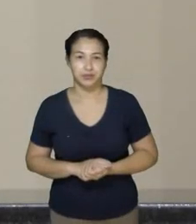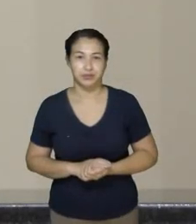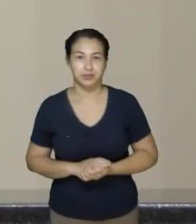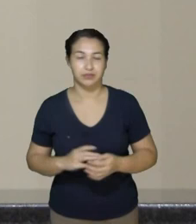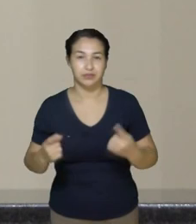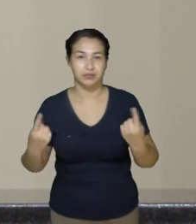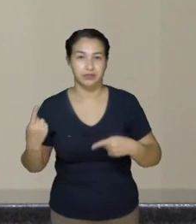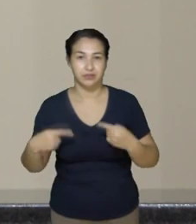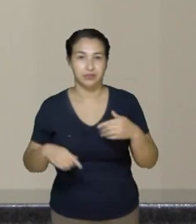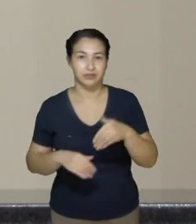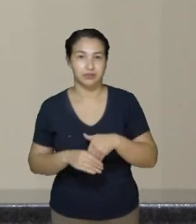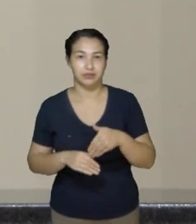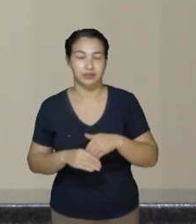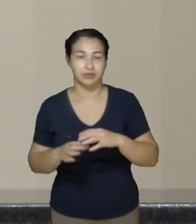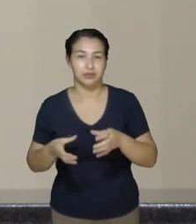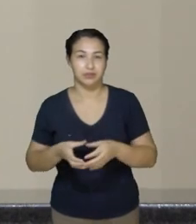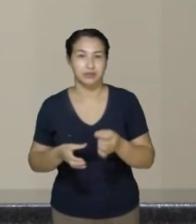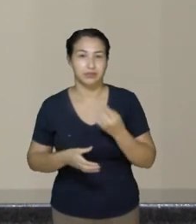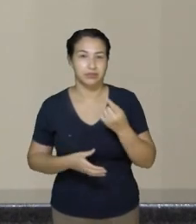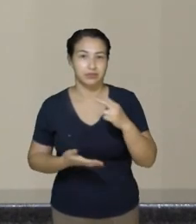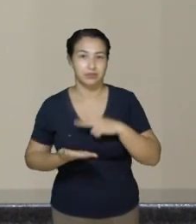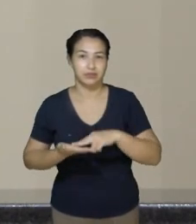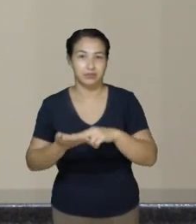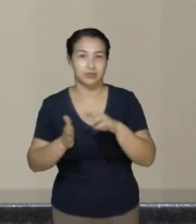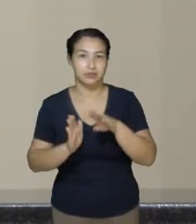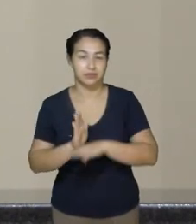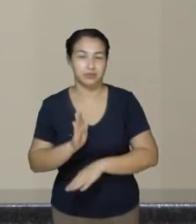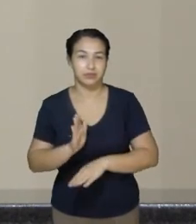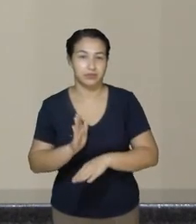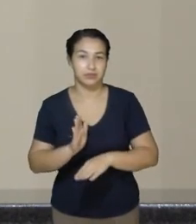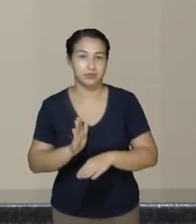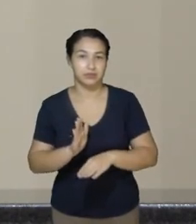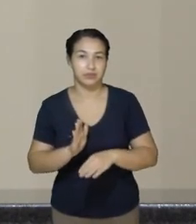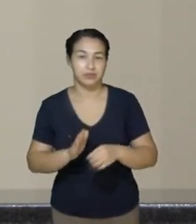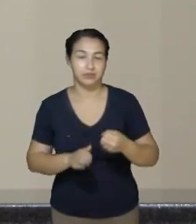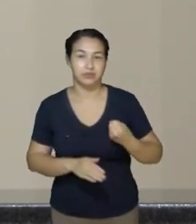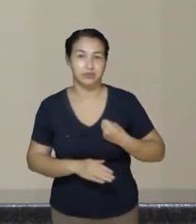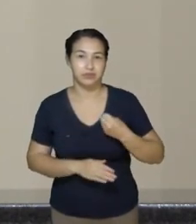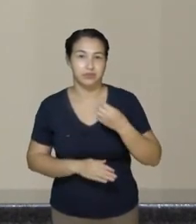Discussão e votação em turno único da mensagem de vetos